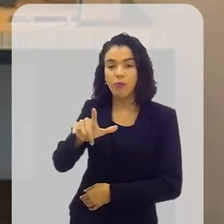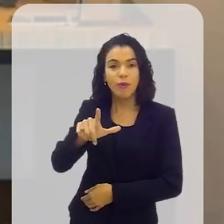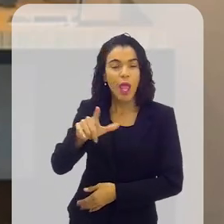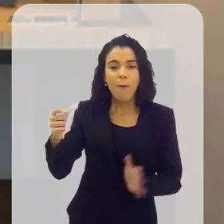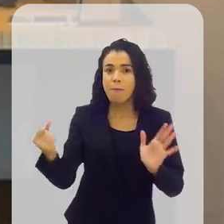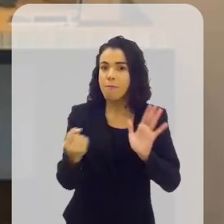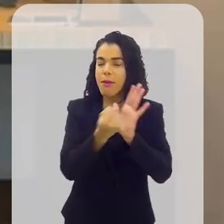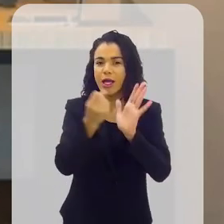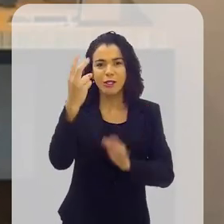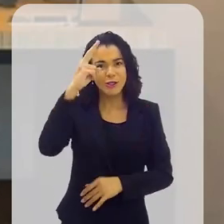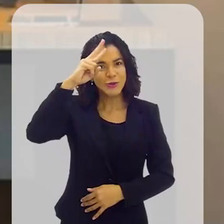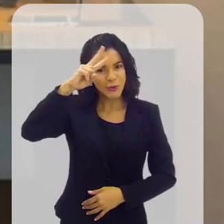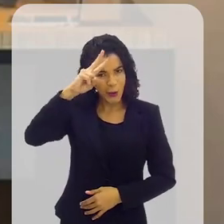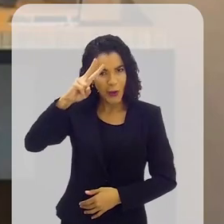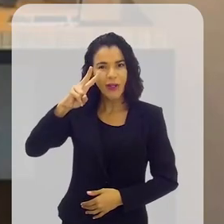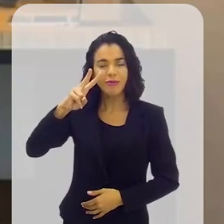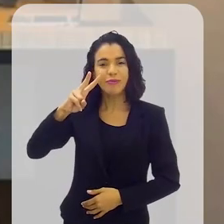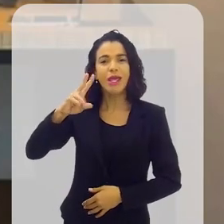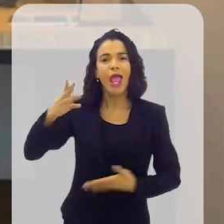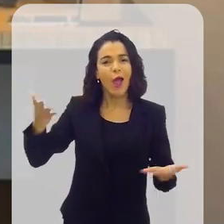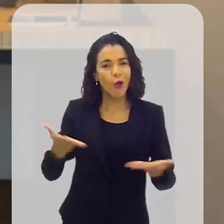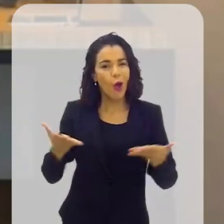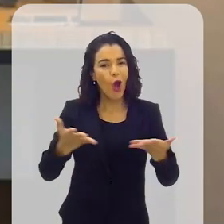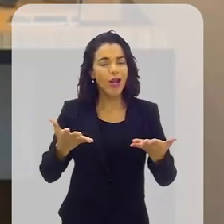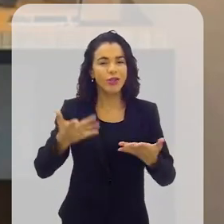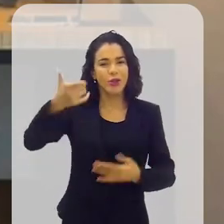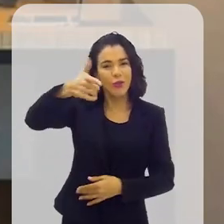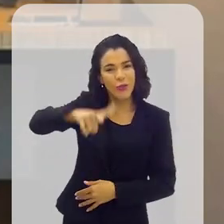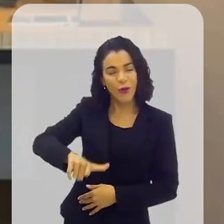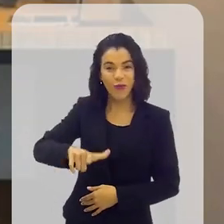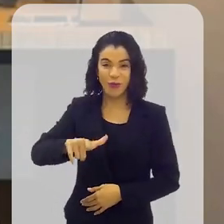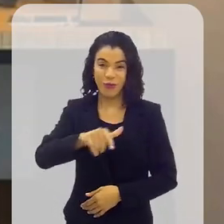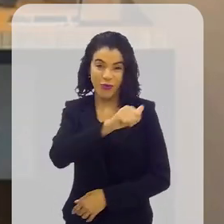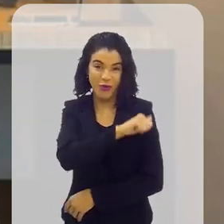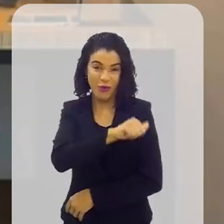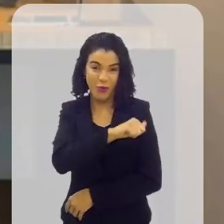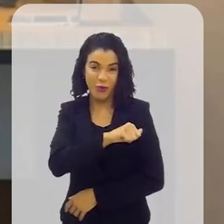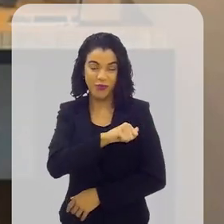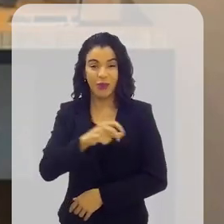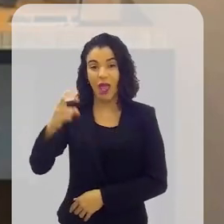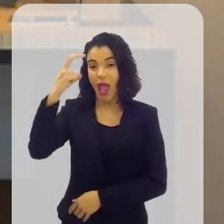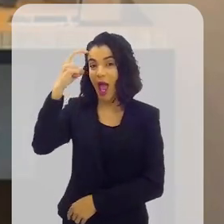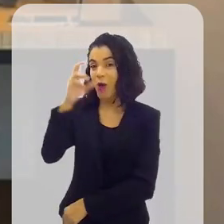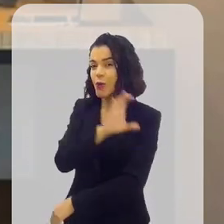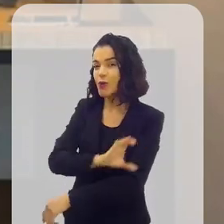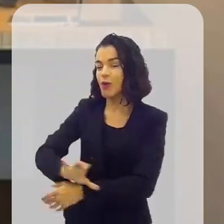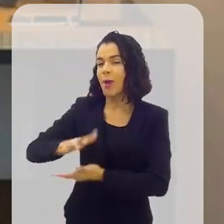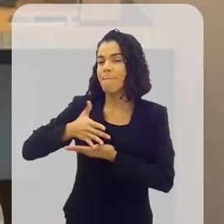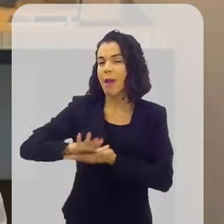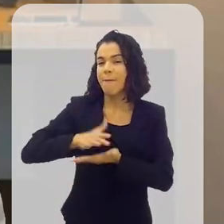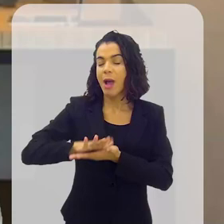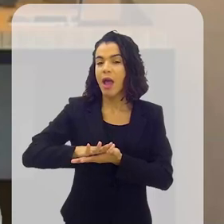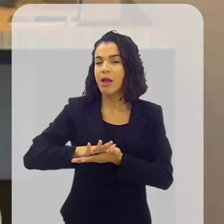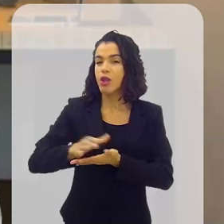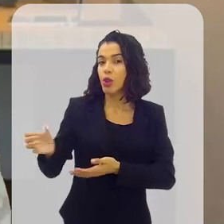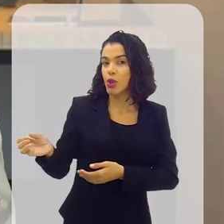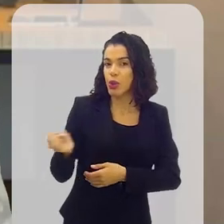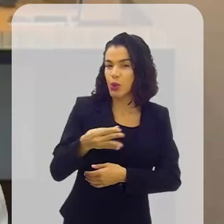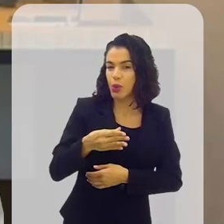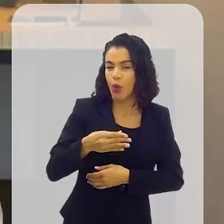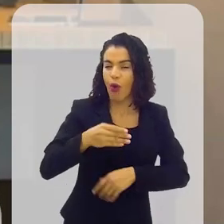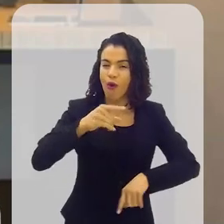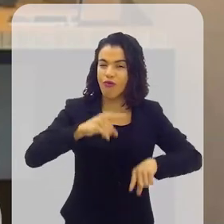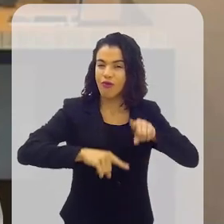história desse gênero musical e trouxe de volta para o Rio a cultura dos pagodes, só que com novos instrumentos.